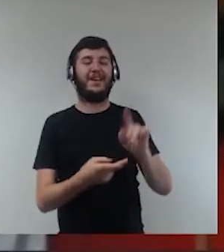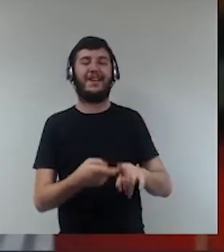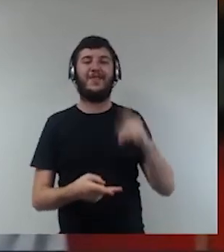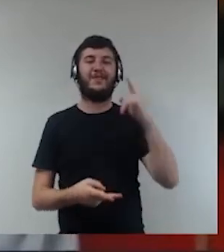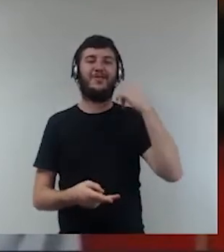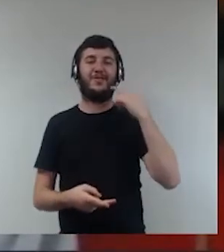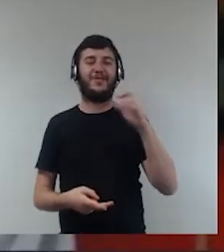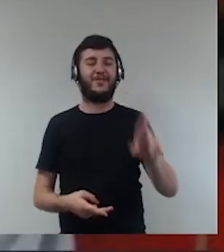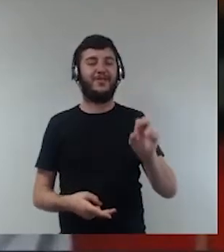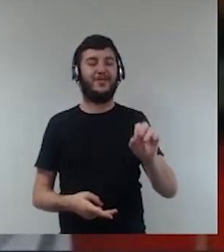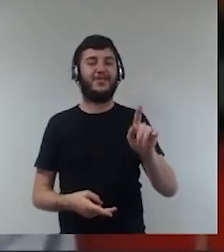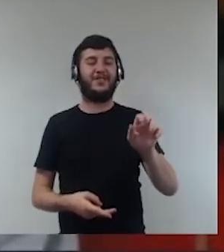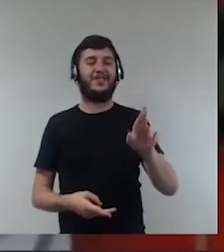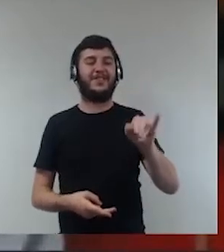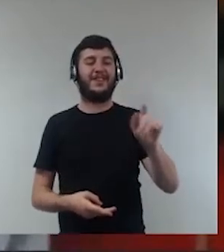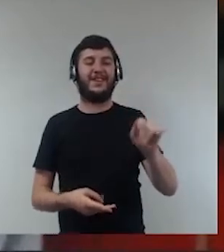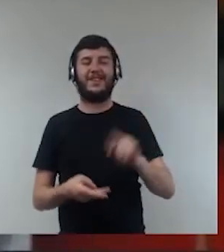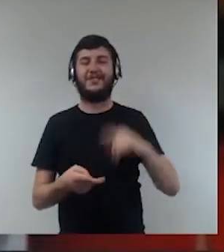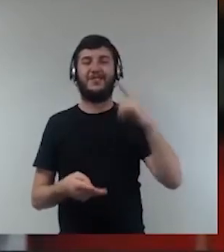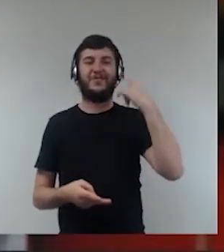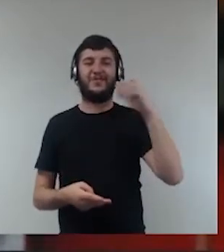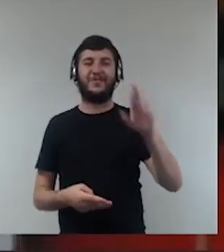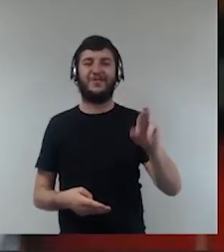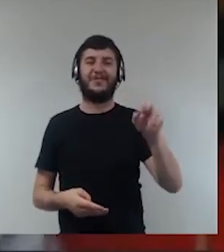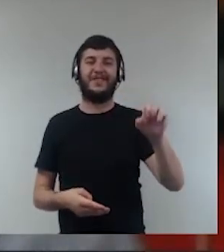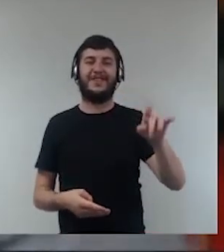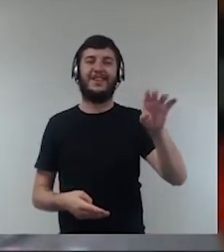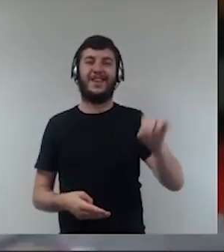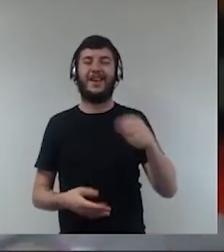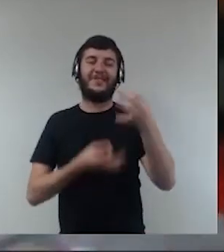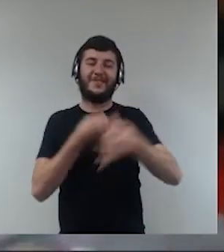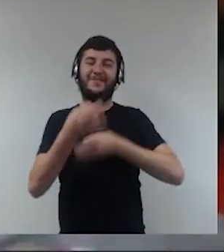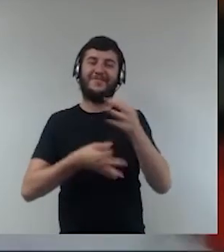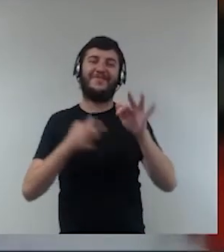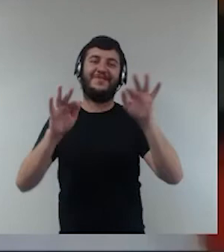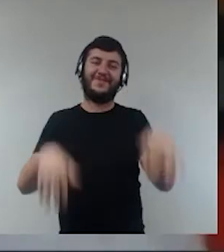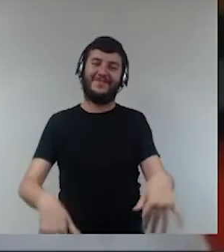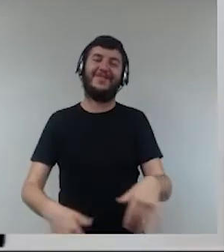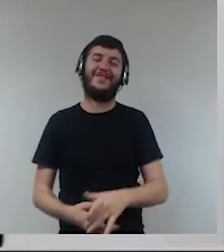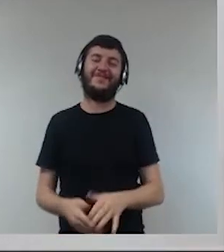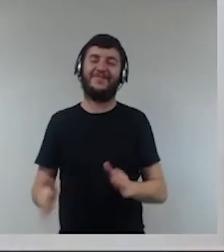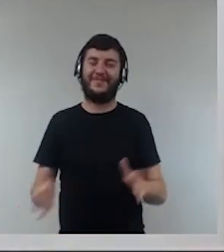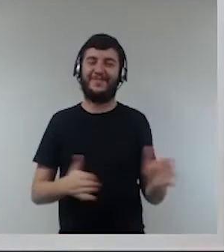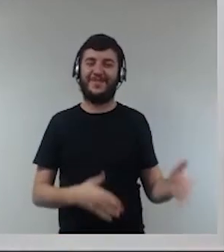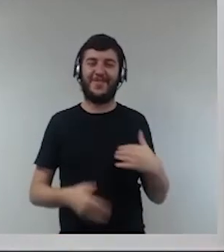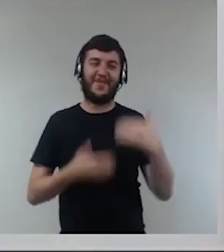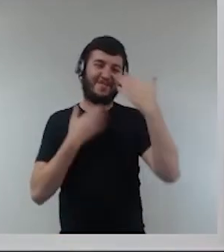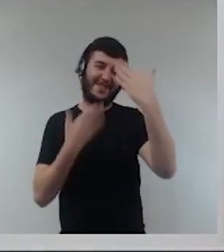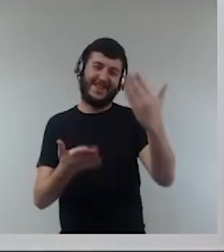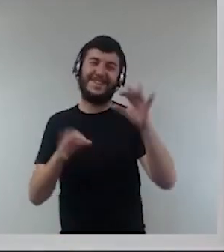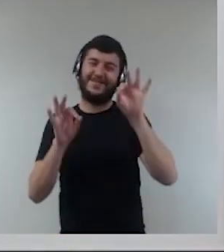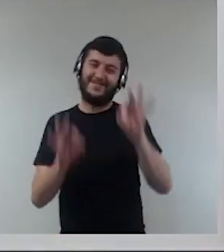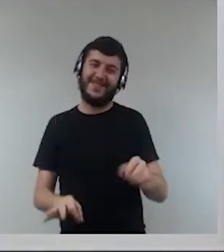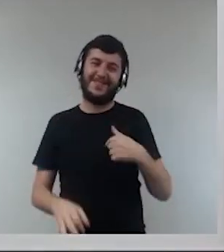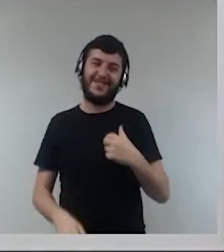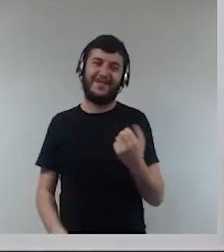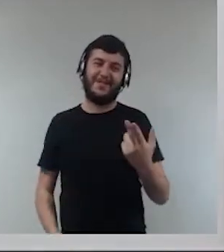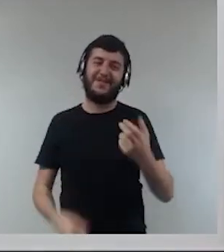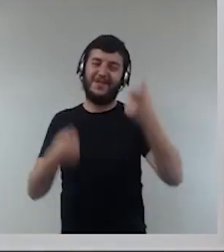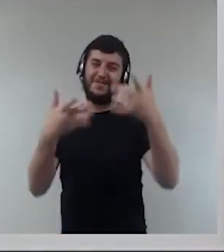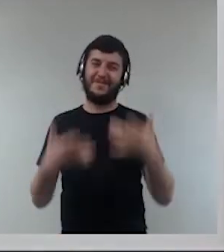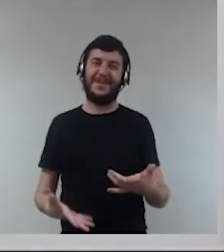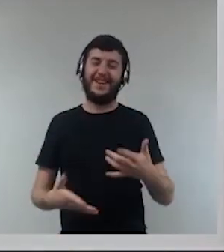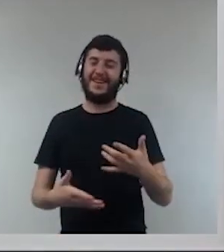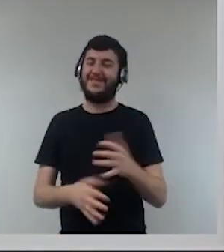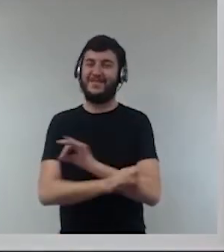alguns minutos para que façam, depois do doutor Ronaldo, as considerações finais. Obrigado. Eu, sinceramente, quero dizer que valeu muito a pena